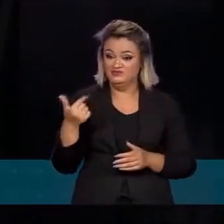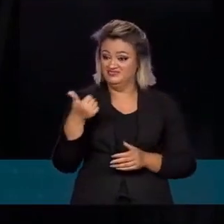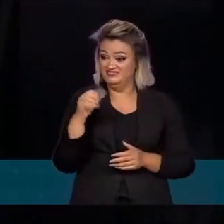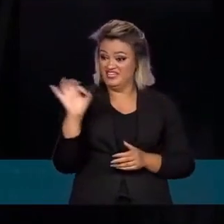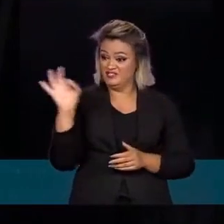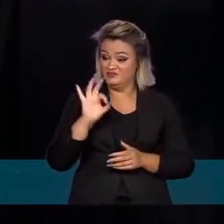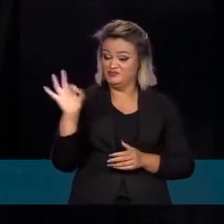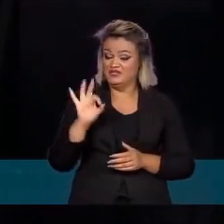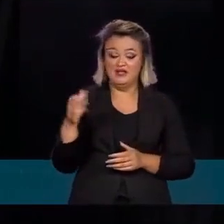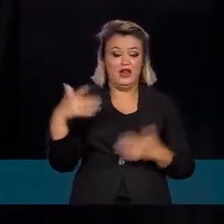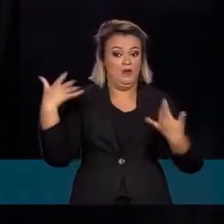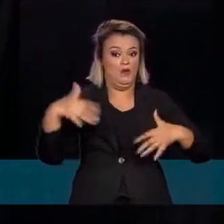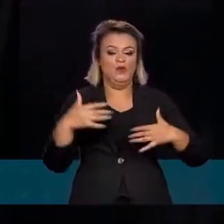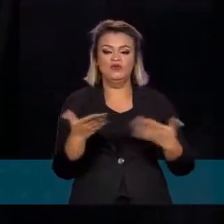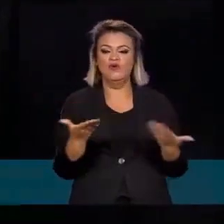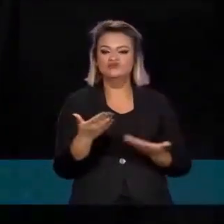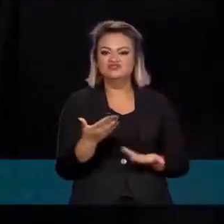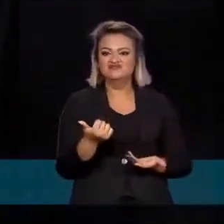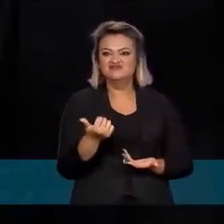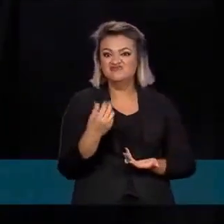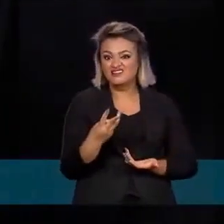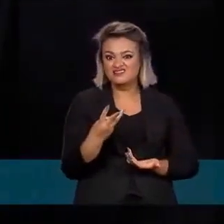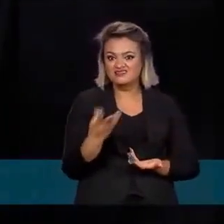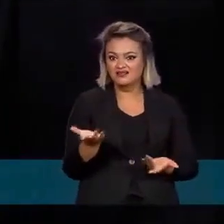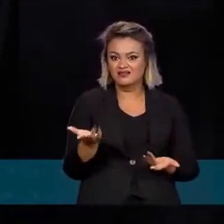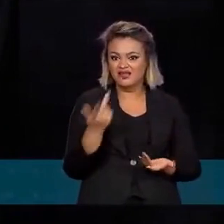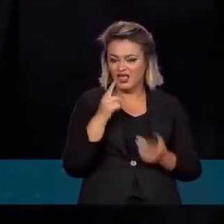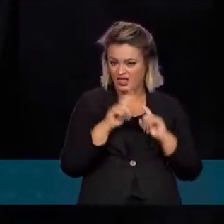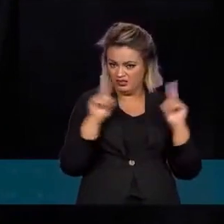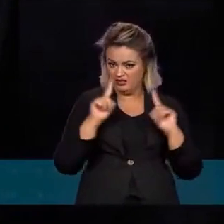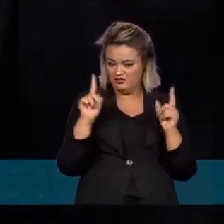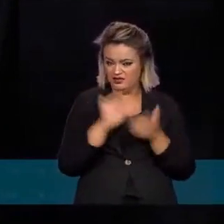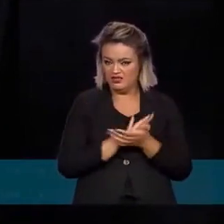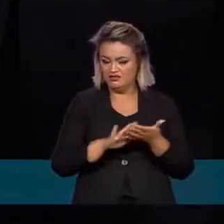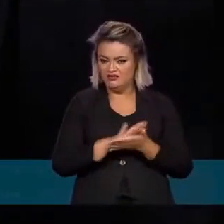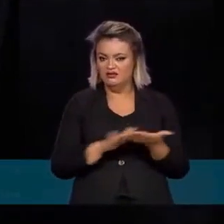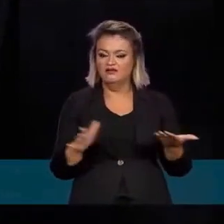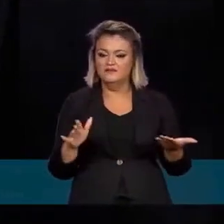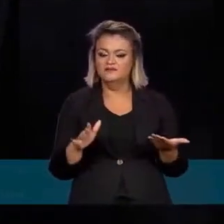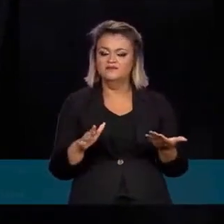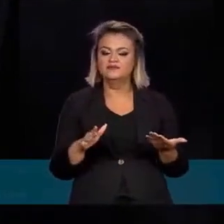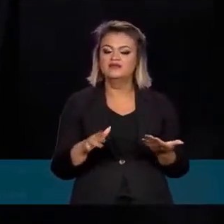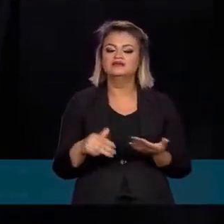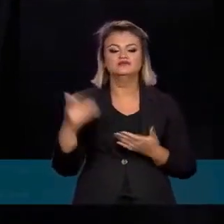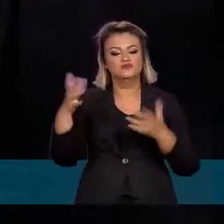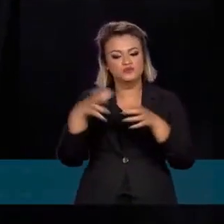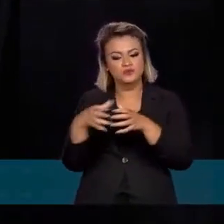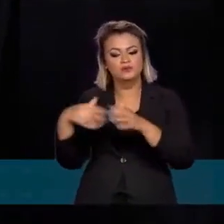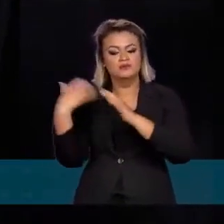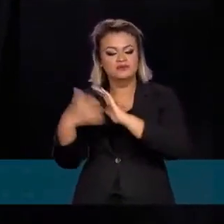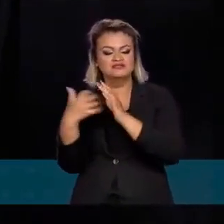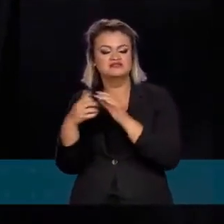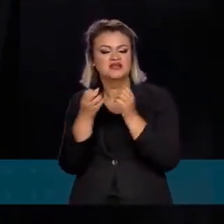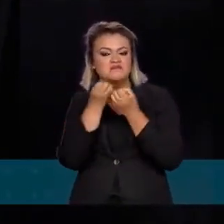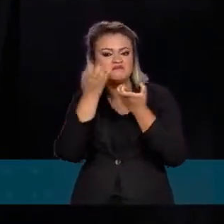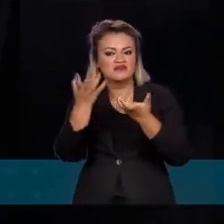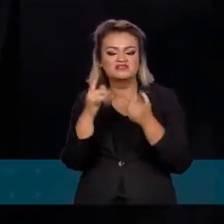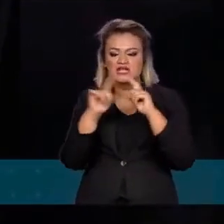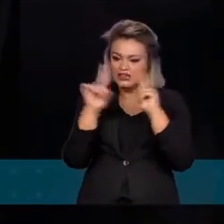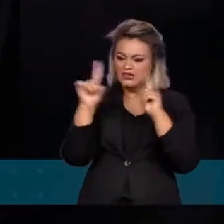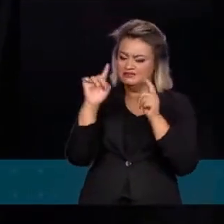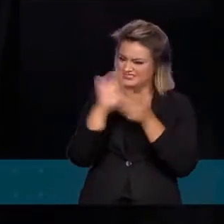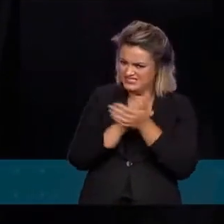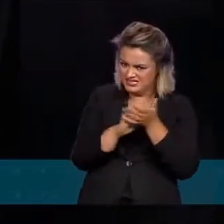estresse e meia pouco então é preciso Josué que vocês Saiba se a classe Empresarial não se manifestar